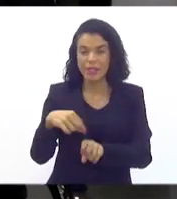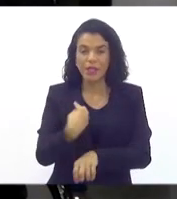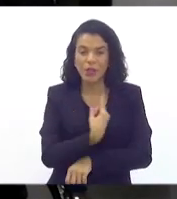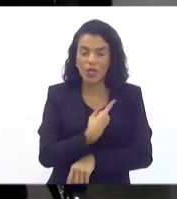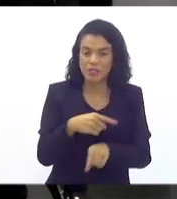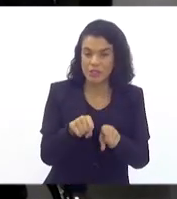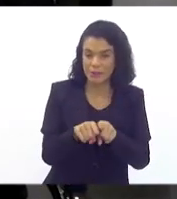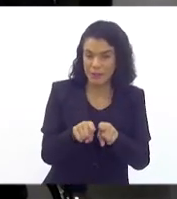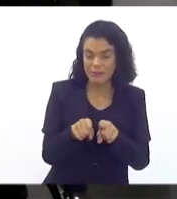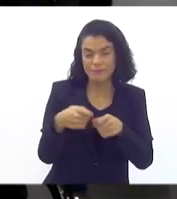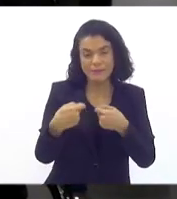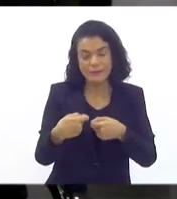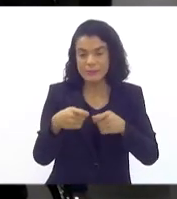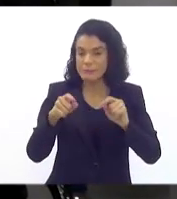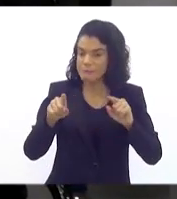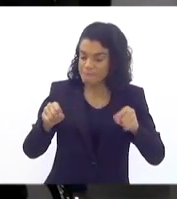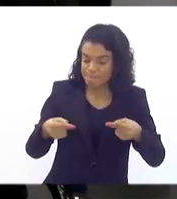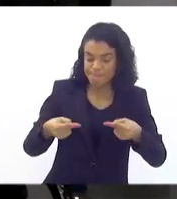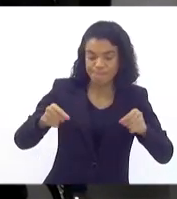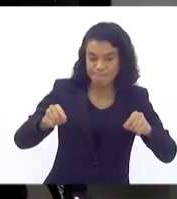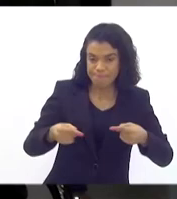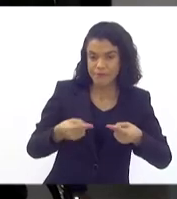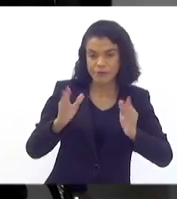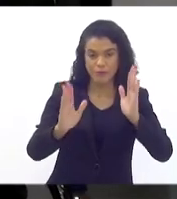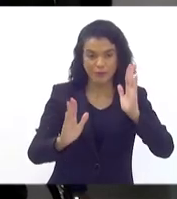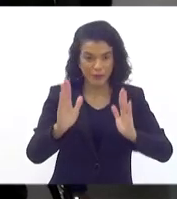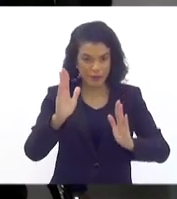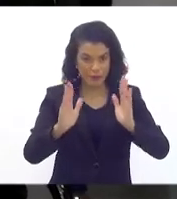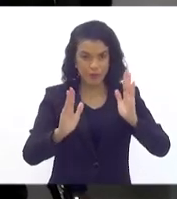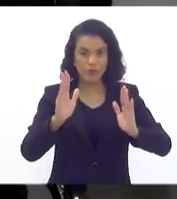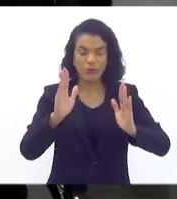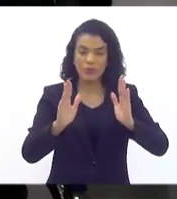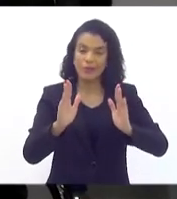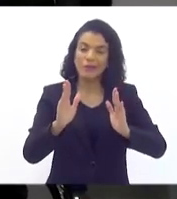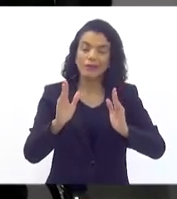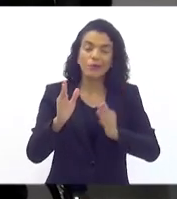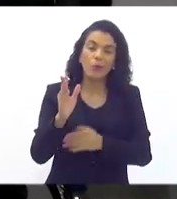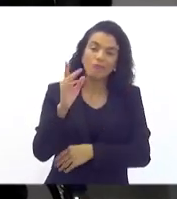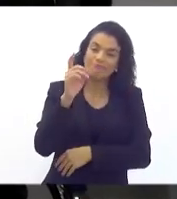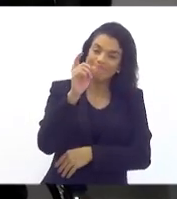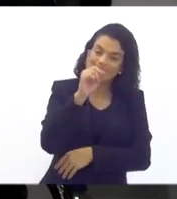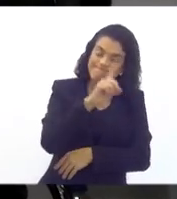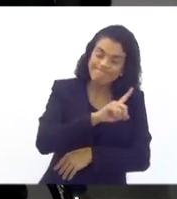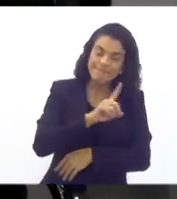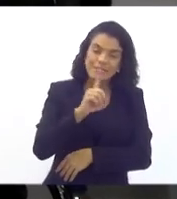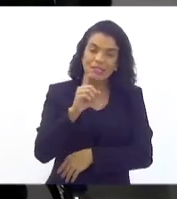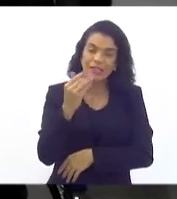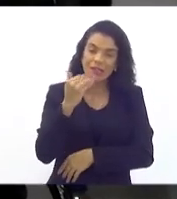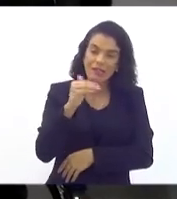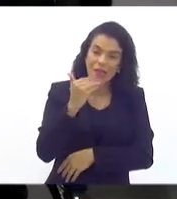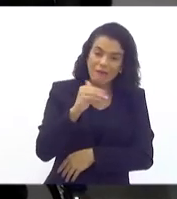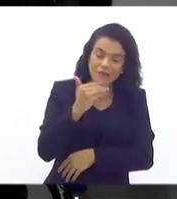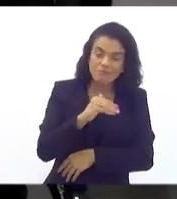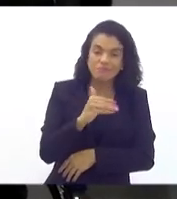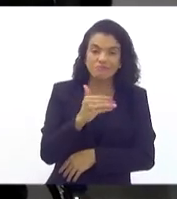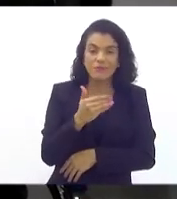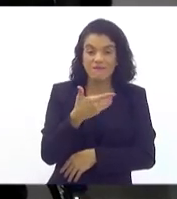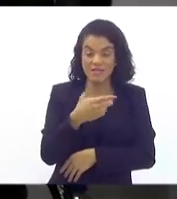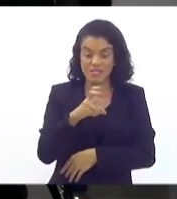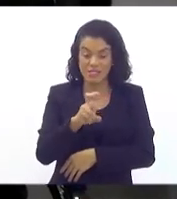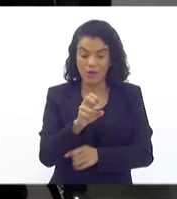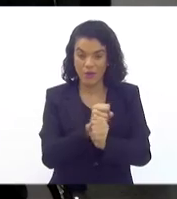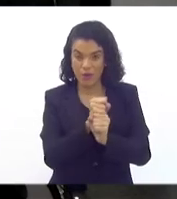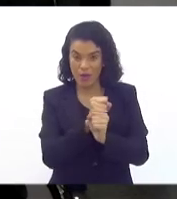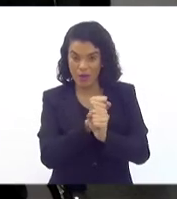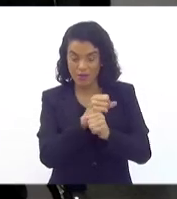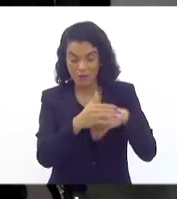tivemos que enfrentar ao longo desse período e que com essa deficiência né e eu falo isso de todos os 25 anos essa